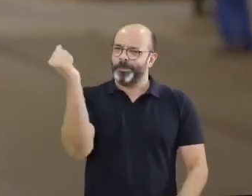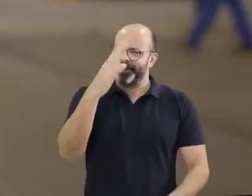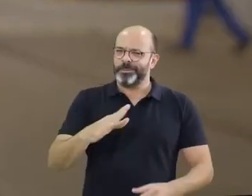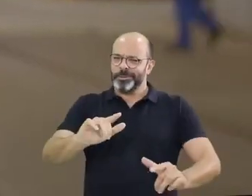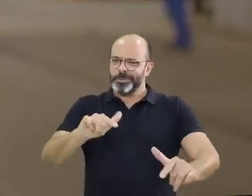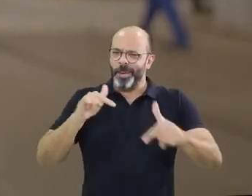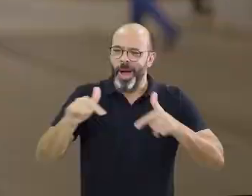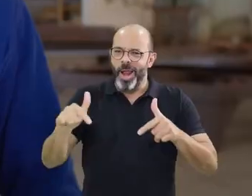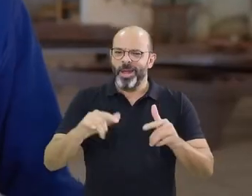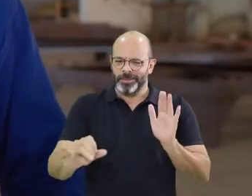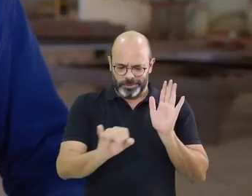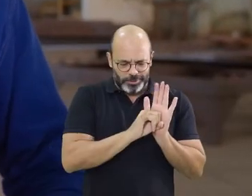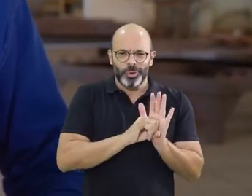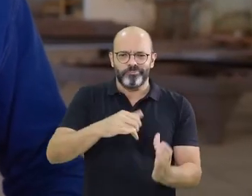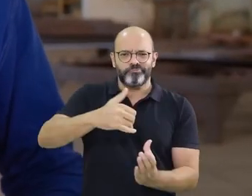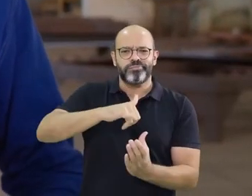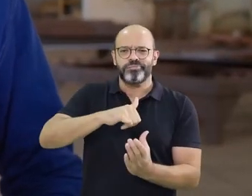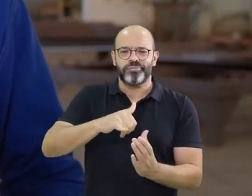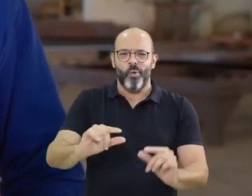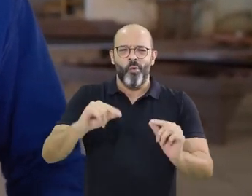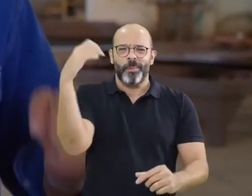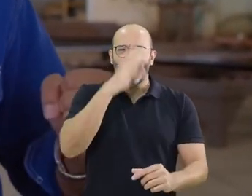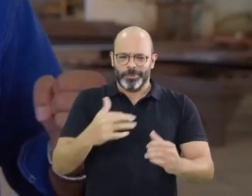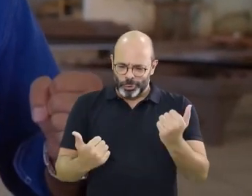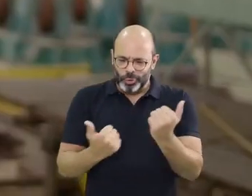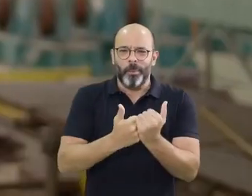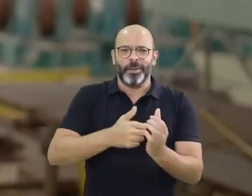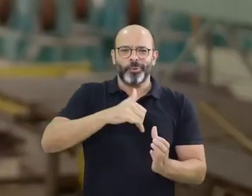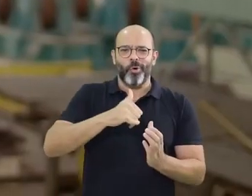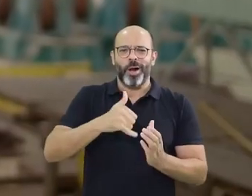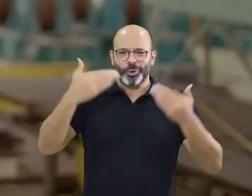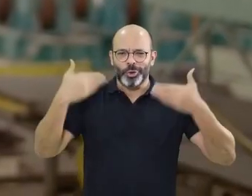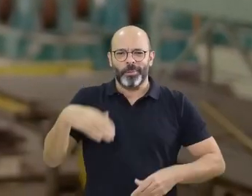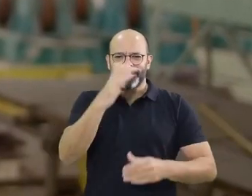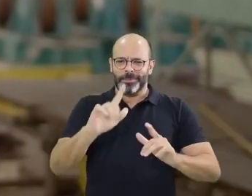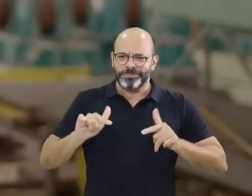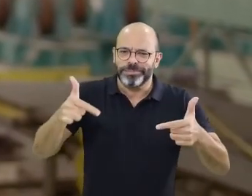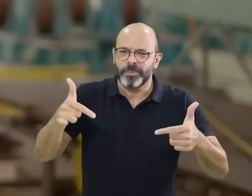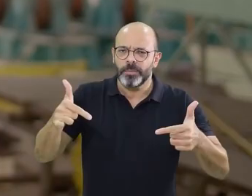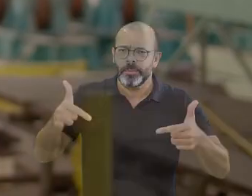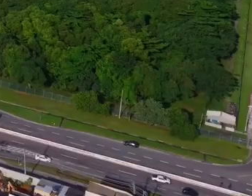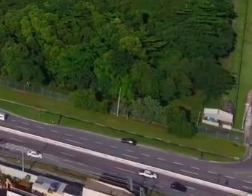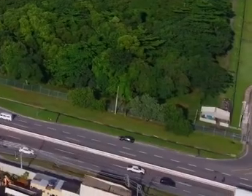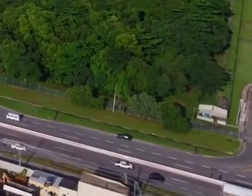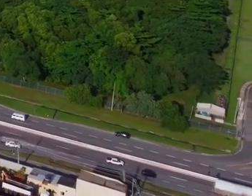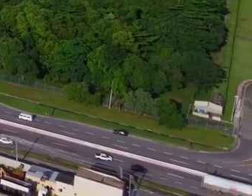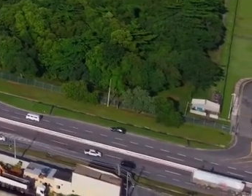Nuclep, trabalho pelo Brasil. Eu sou Nuclep, eu trabalho pelo Brasil. Eu sou Nuclep, trabalho pelo Brasil.